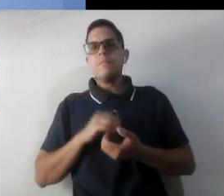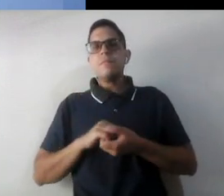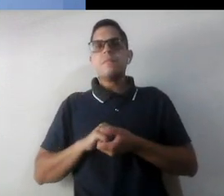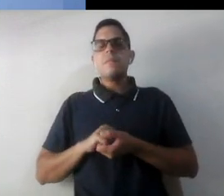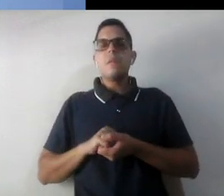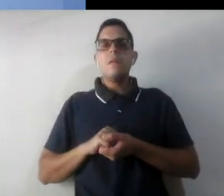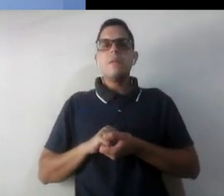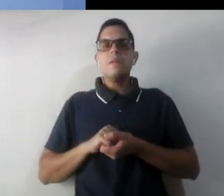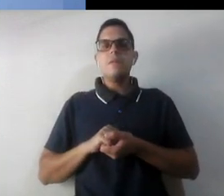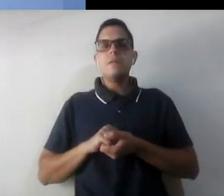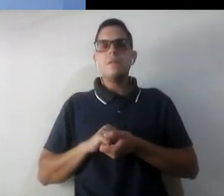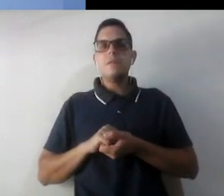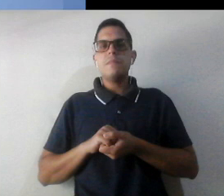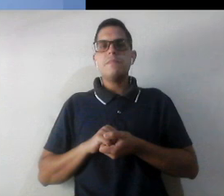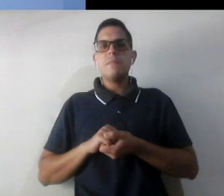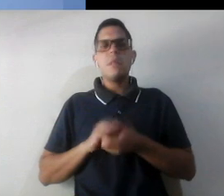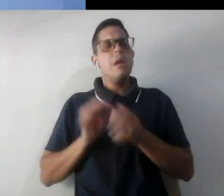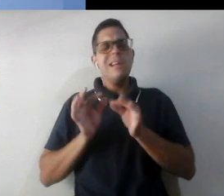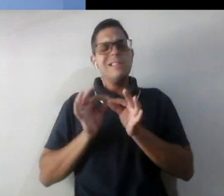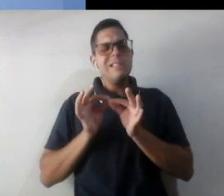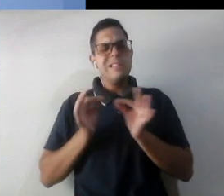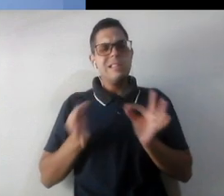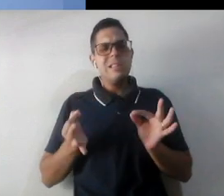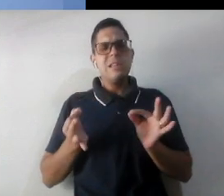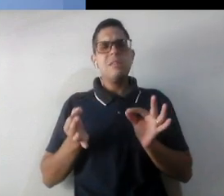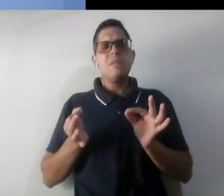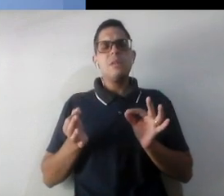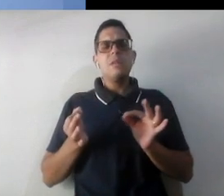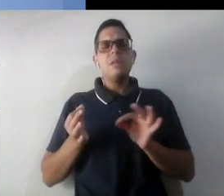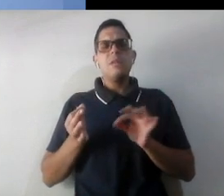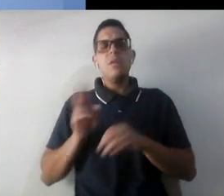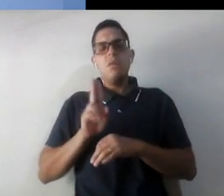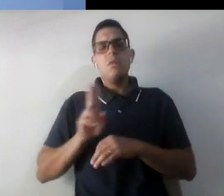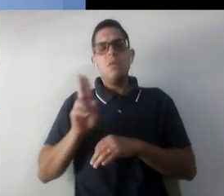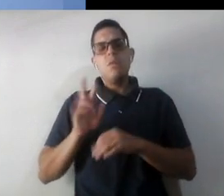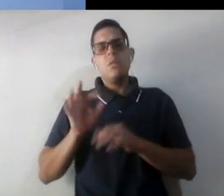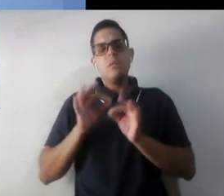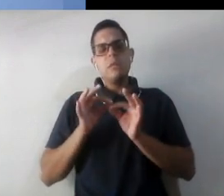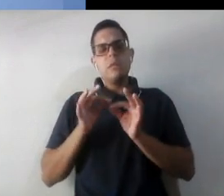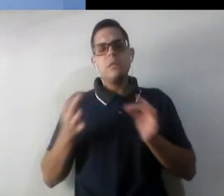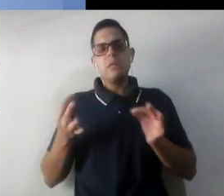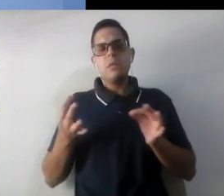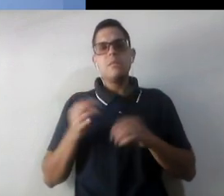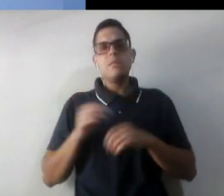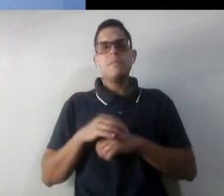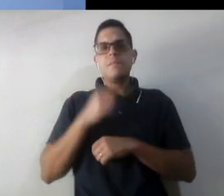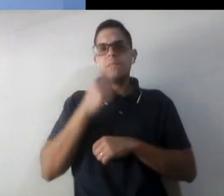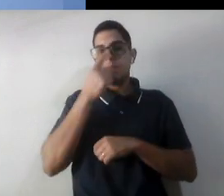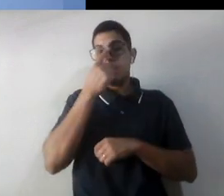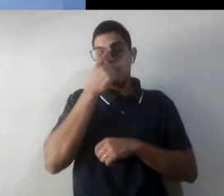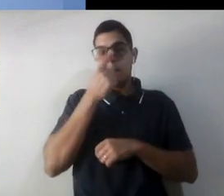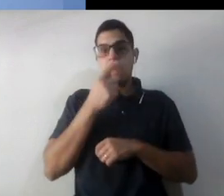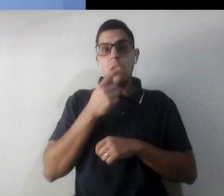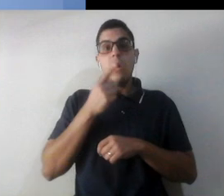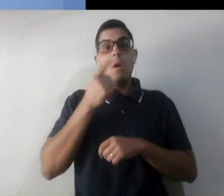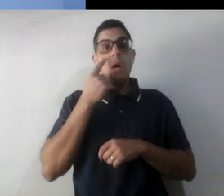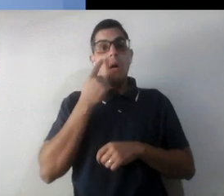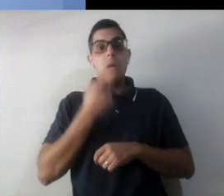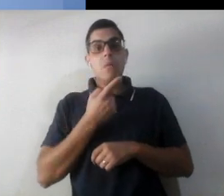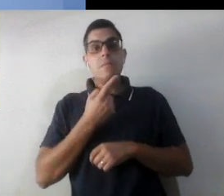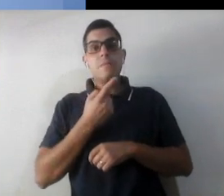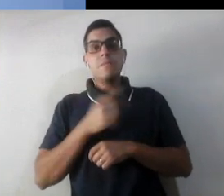formulação, que é bem simples para esse caso de trenas. Então, a fórmula básica para correções